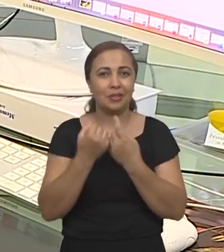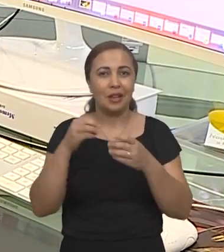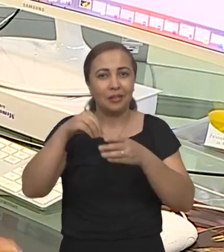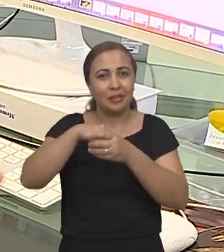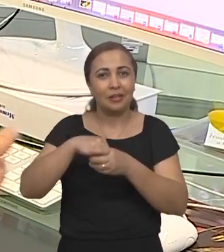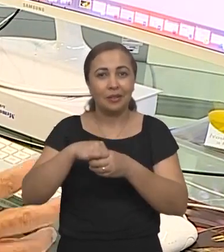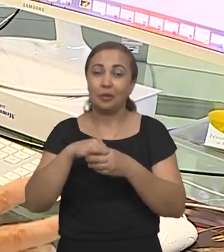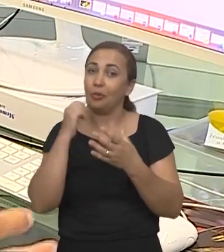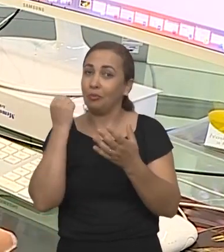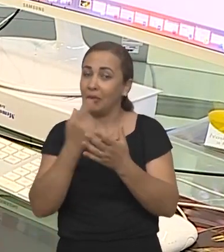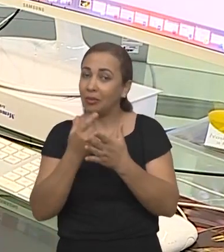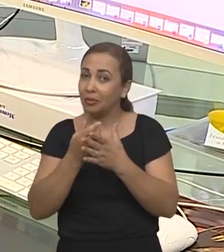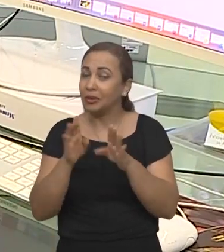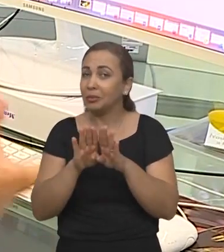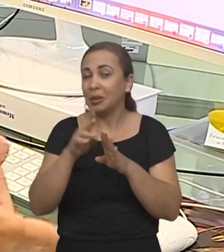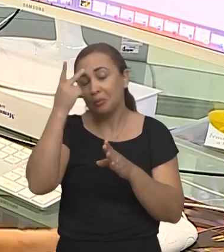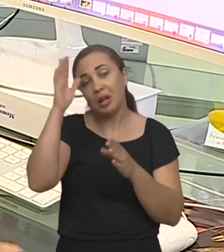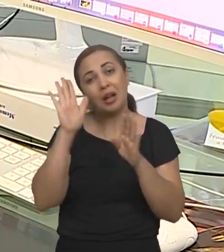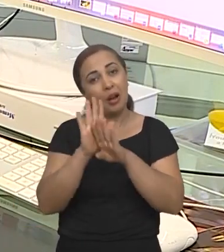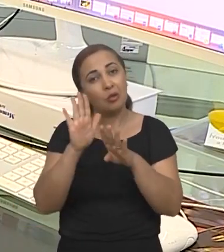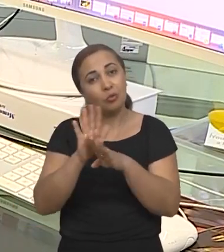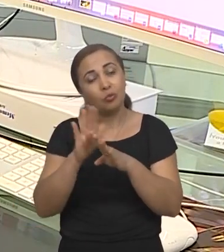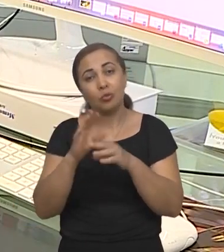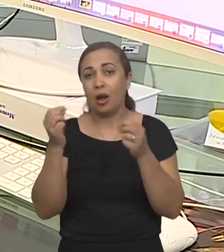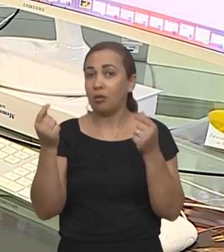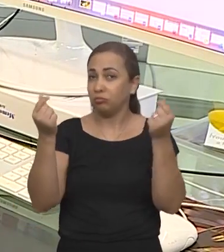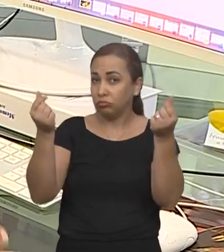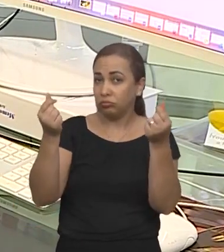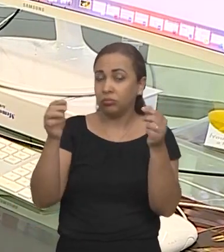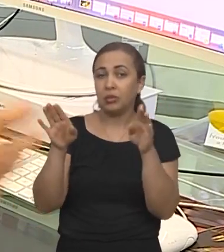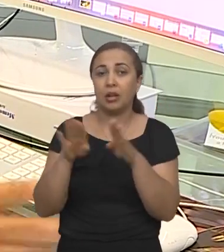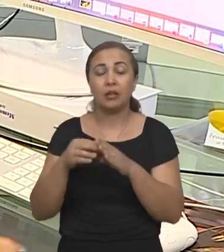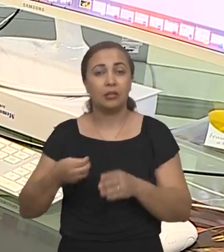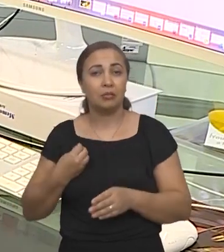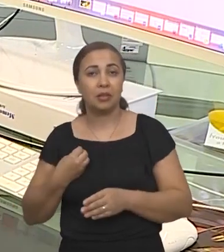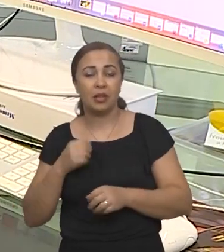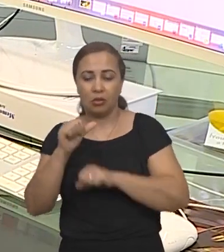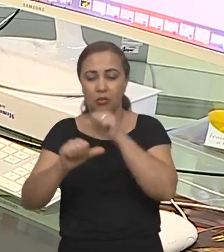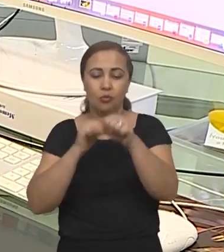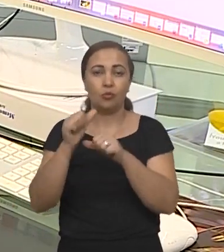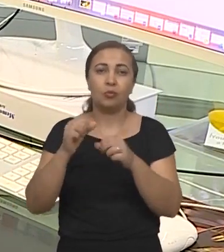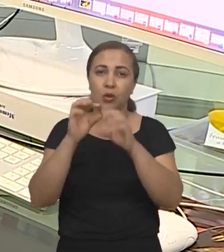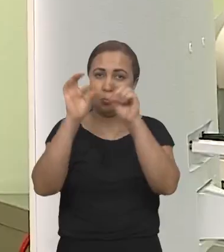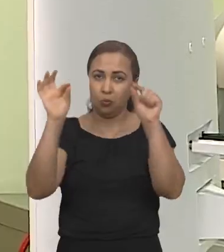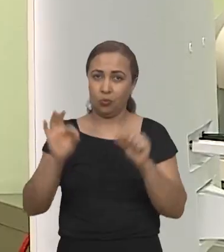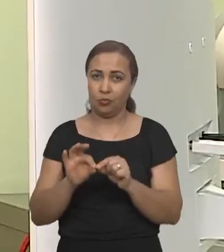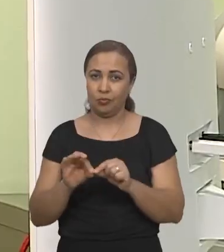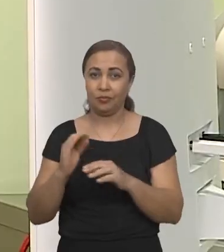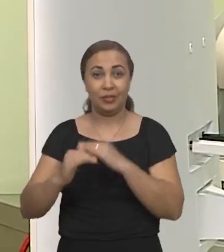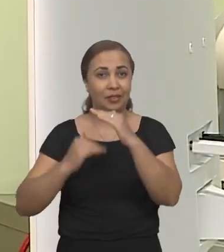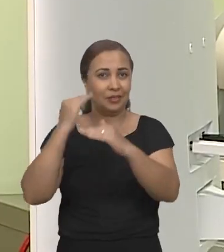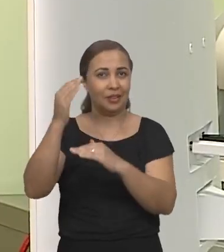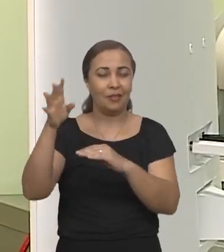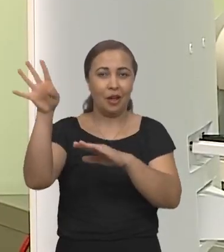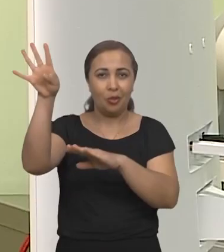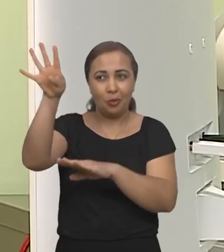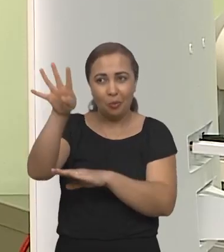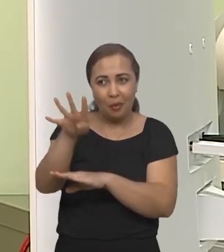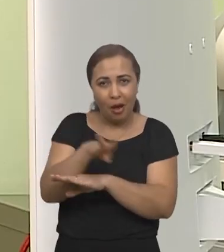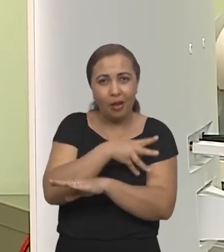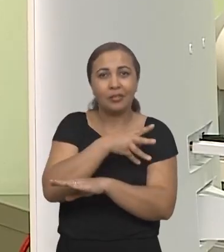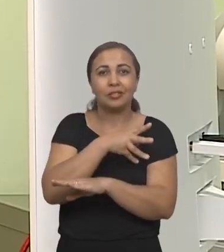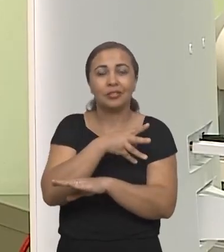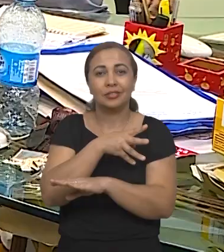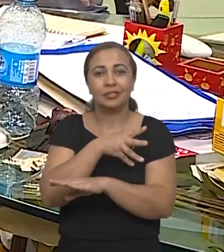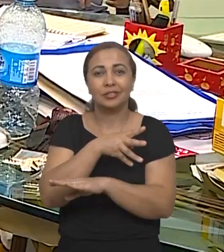associar dentro de um consórcio para financiar o projeto e participar do desenvolvimento do projeto. Através do pente de